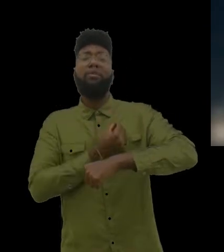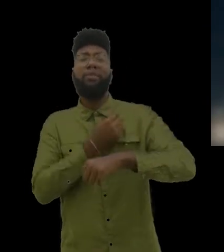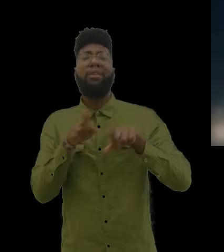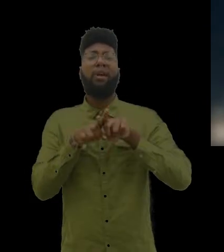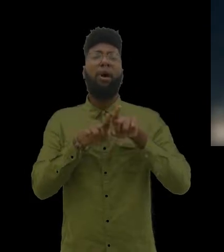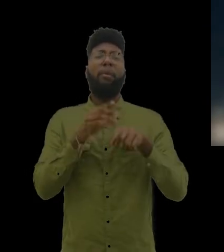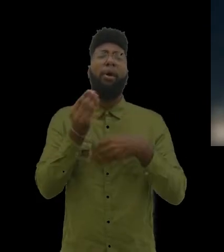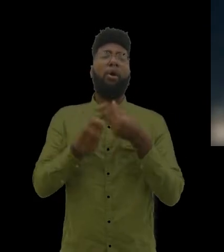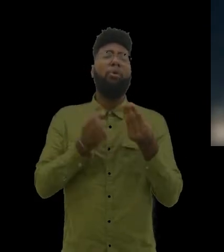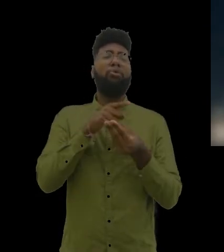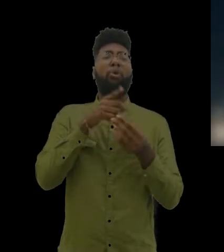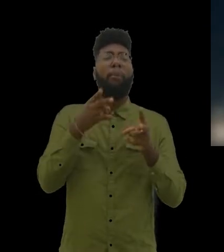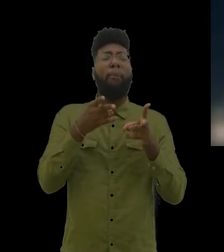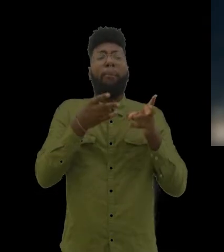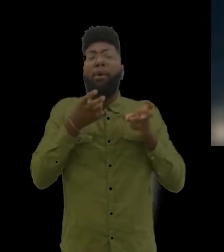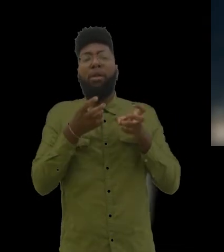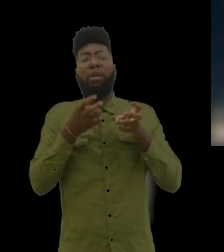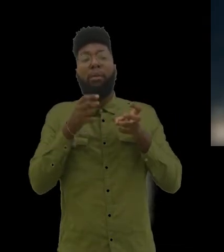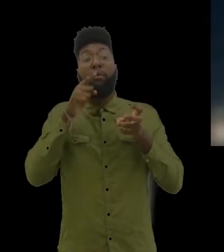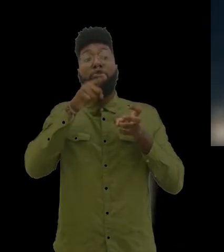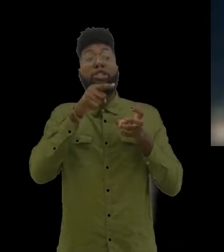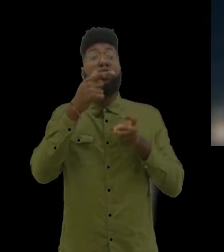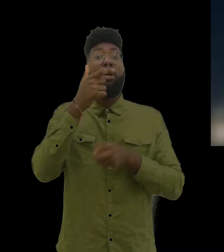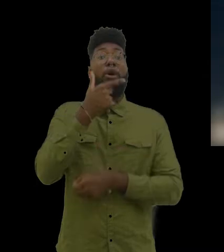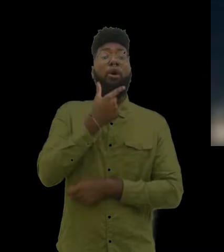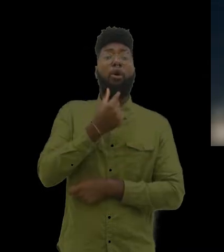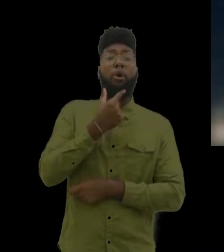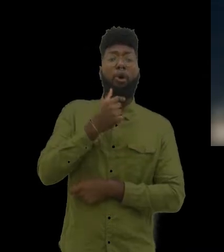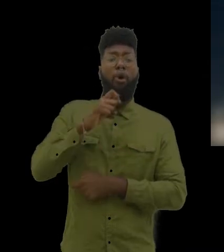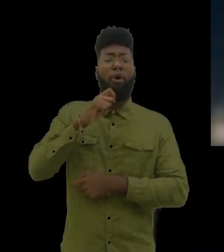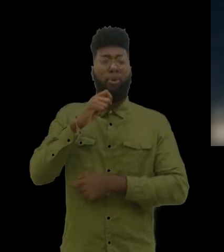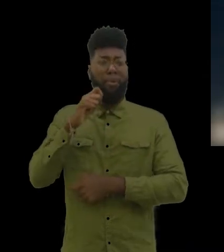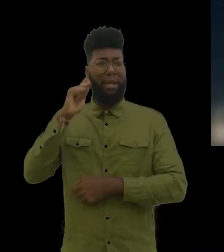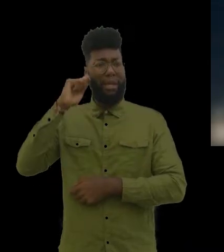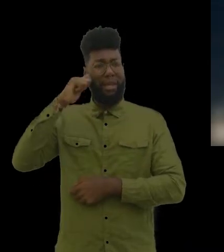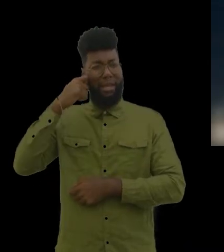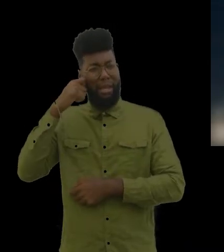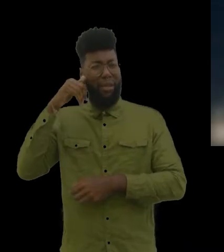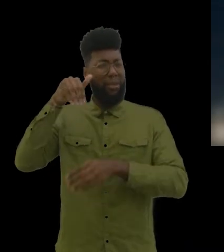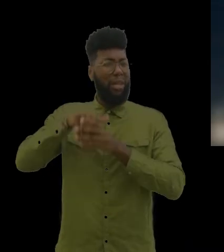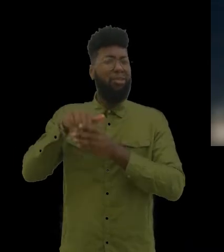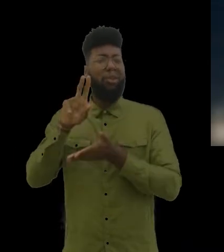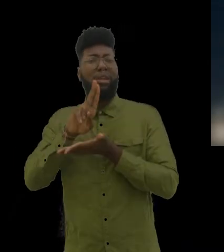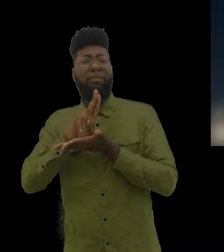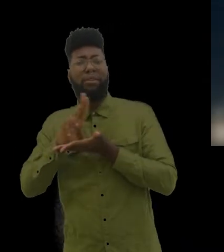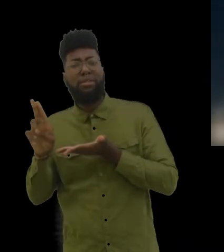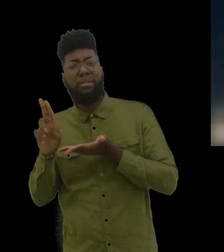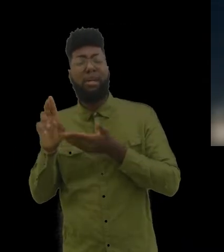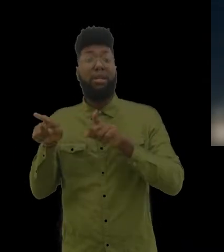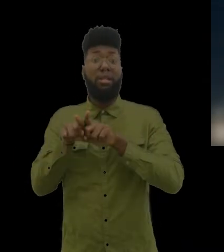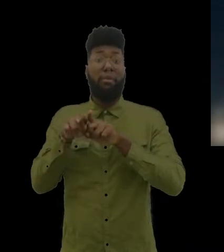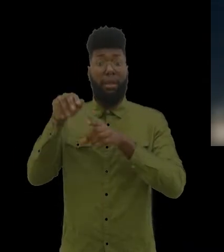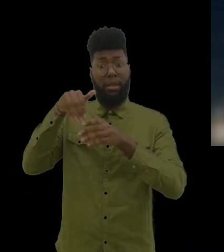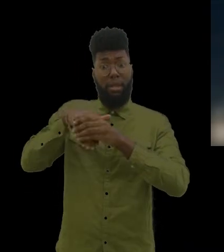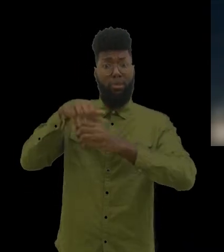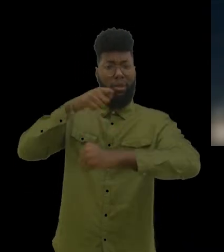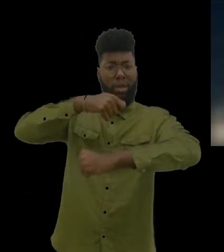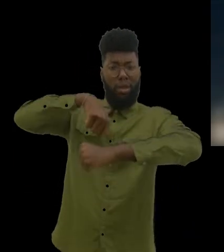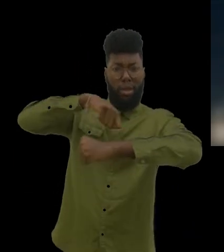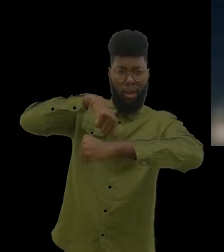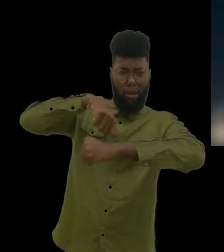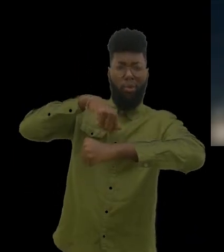de um espaço também que é cozinha, né? Que a gente sabe que tem a questão do chefe. Então, também acho que é legal tu compartilhar um pouco pra